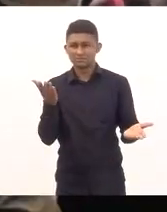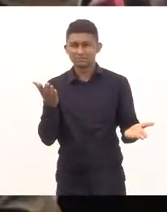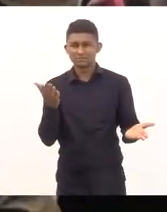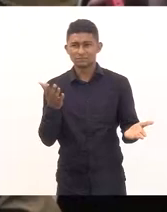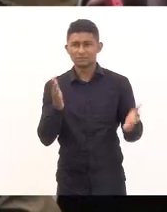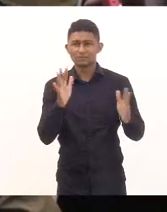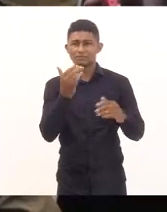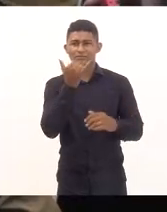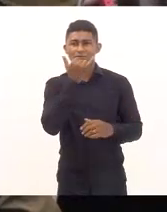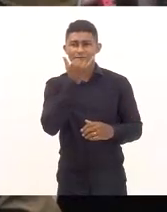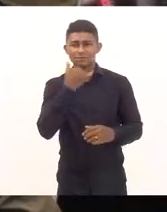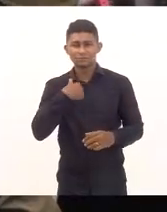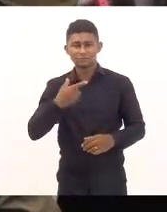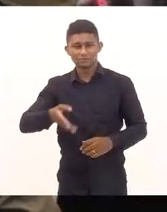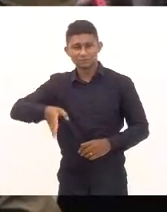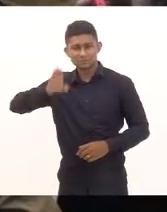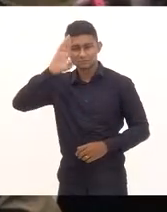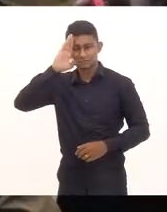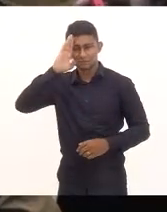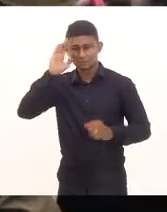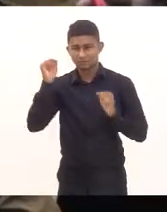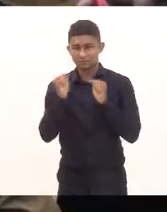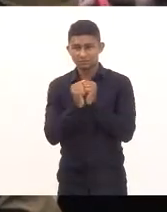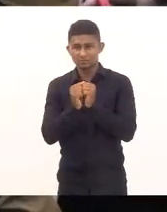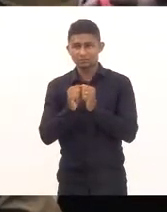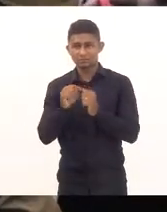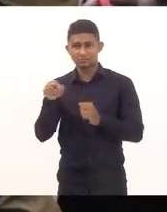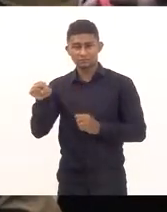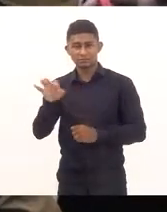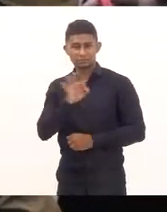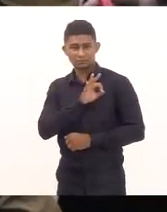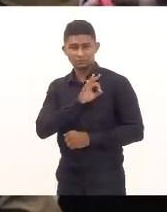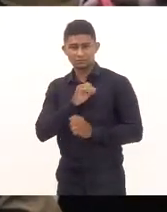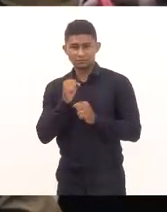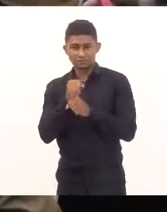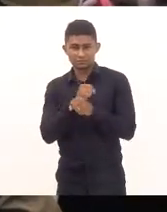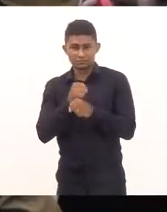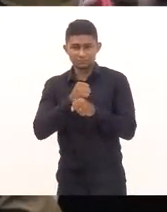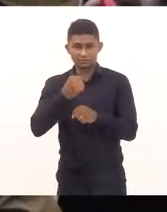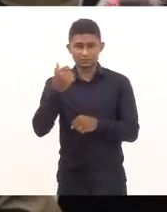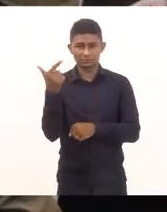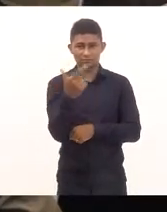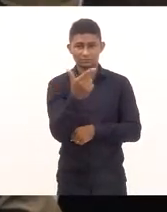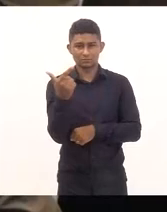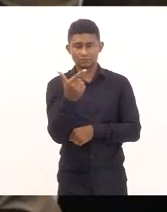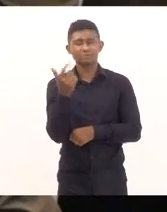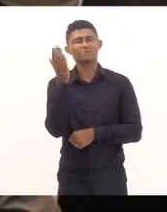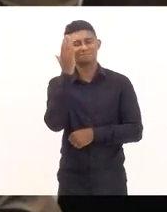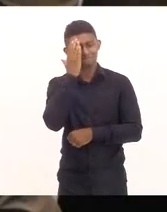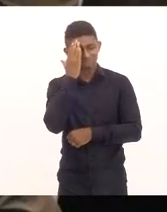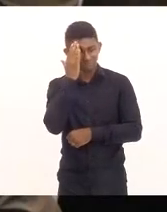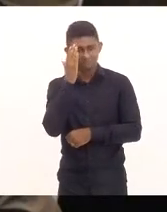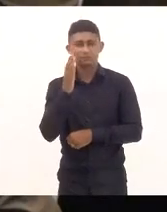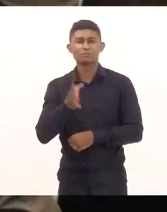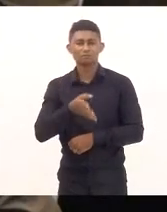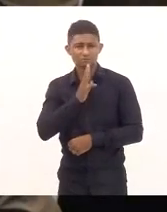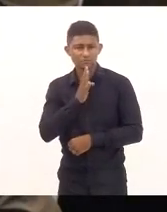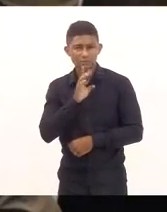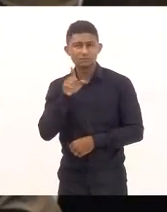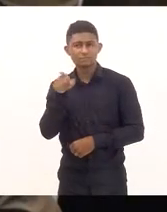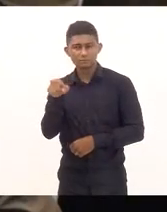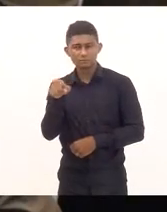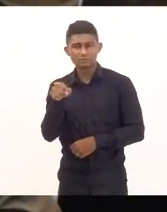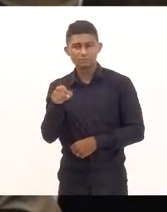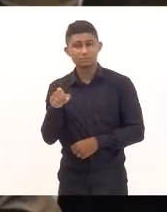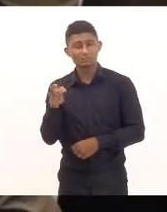eu sou tropa. Banquei 22 anos na Polícia Militar. Sei o que é e sei o que a gente tem que